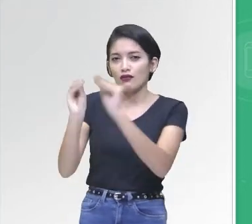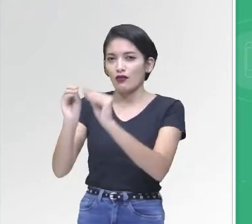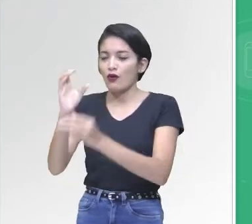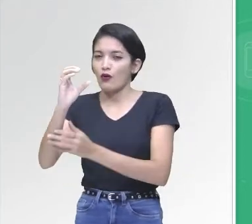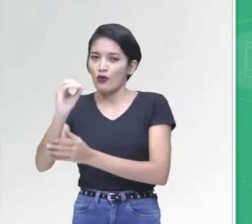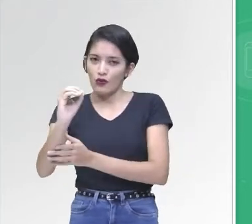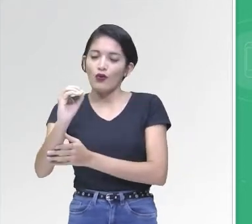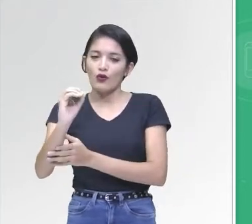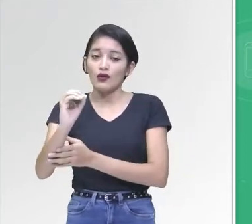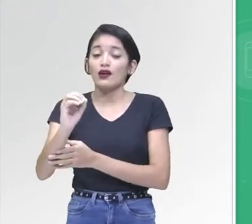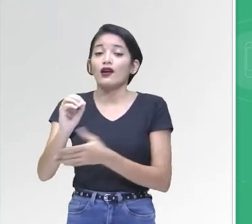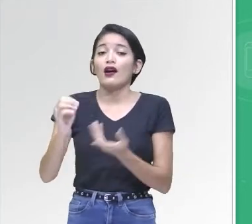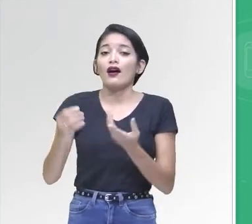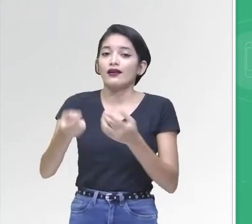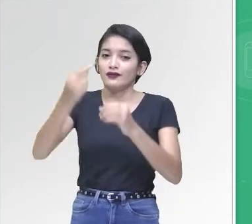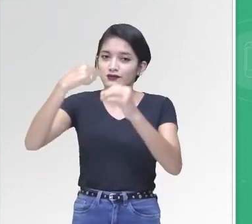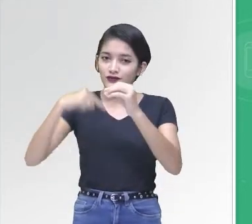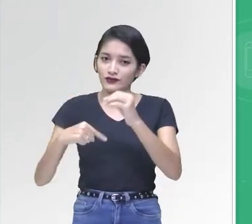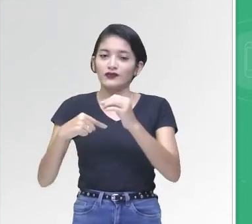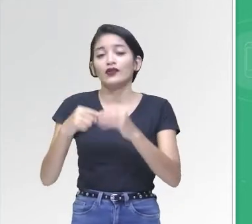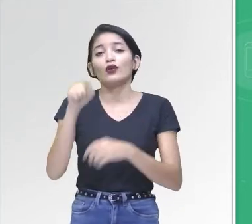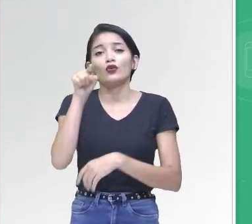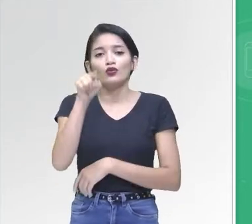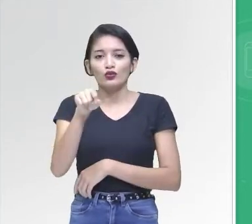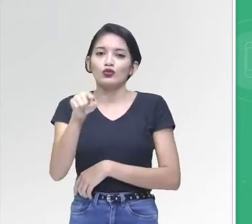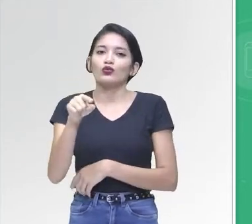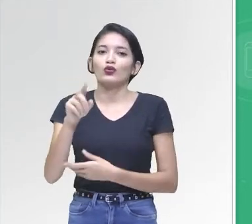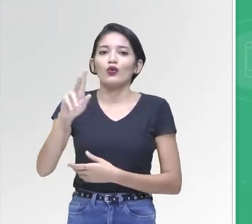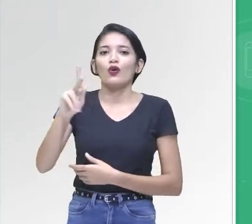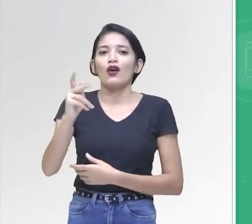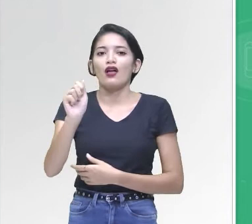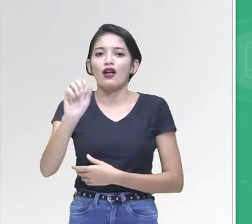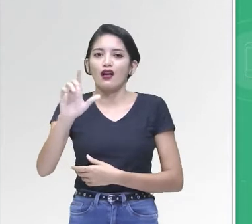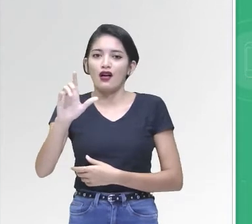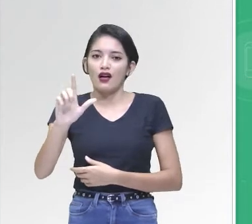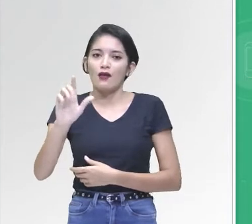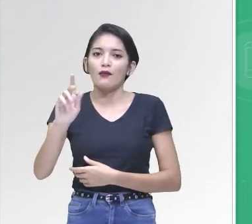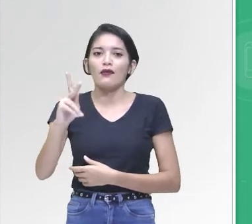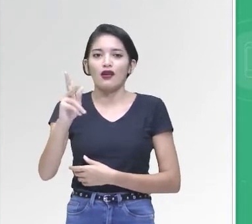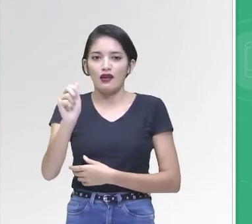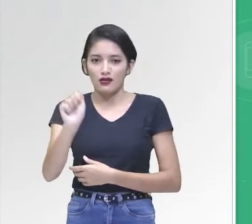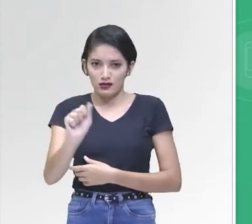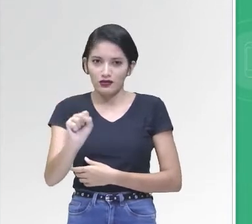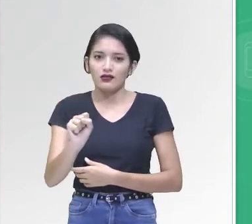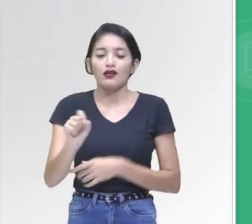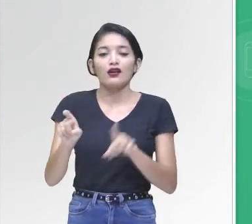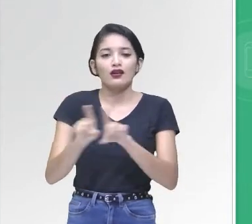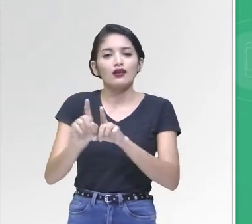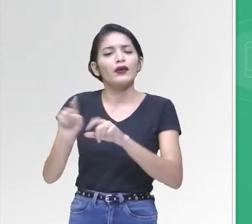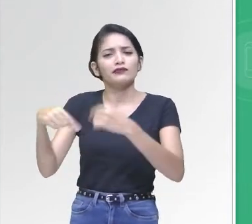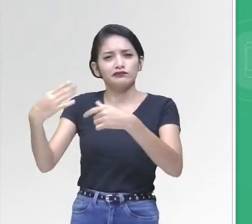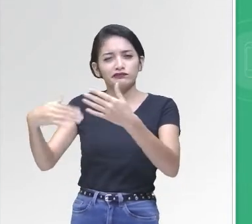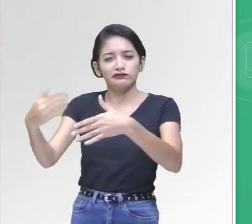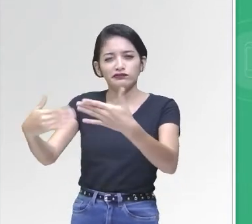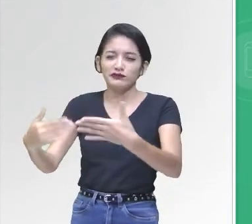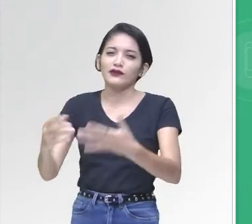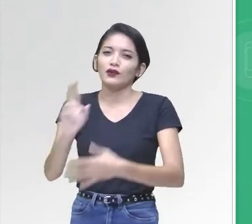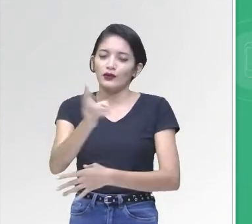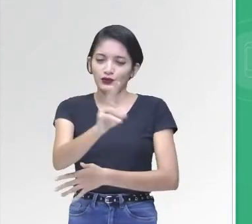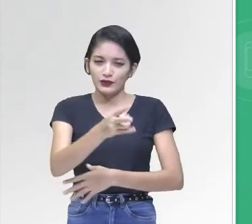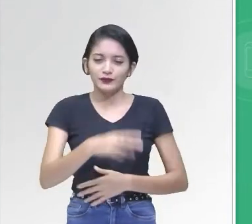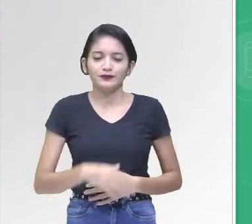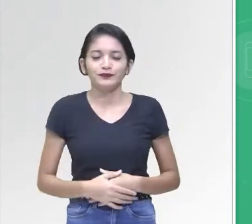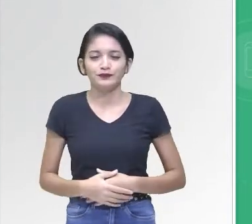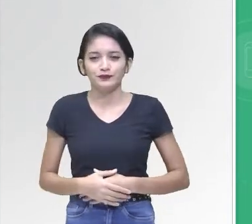Aí vem tu hablas, ó, o A-S é a desinência. El habla, o A é a desinência. O amos é a desinência de hablamos. E o ais,